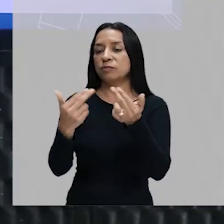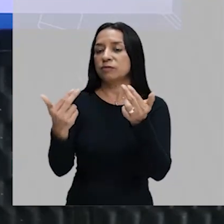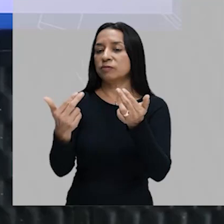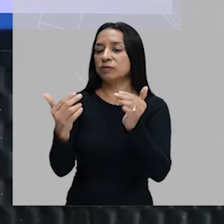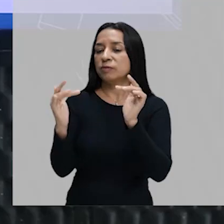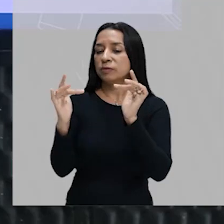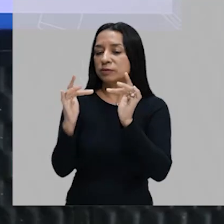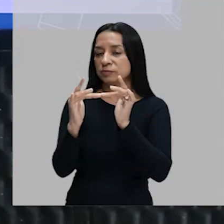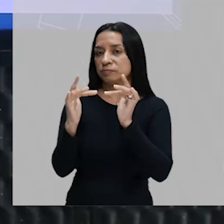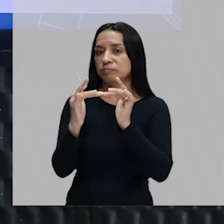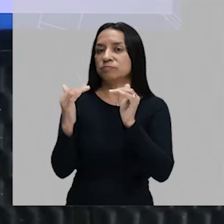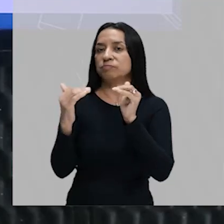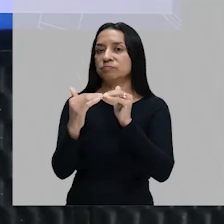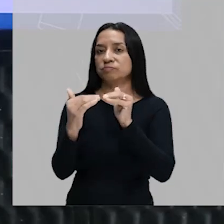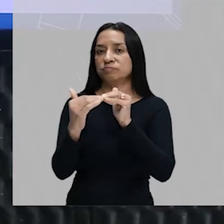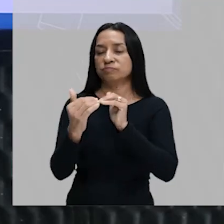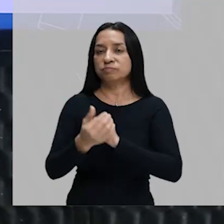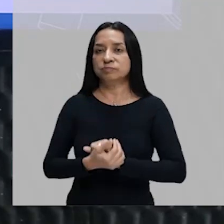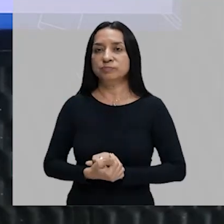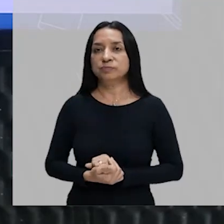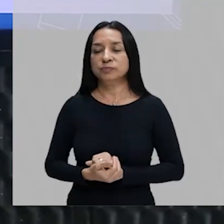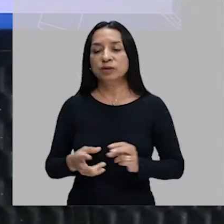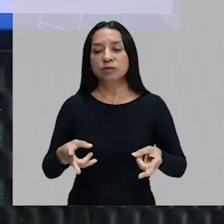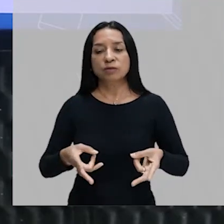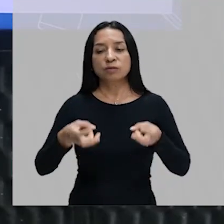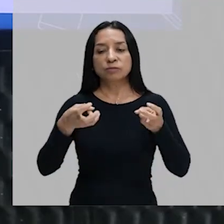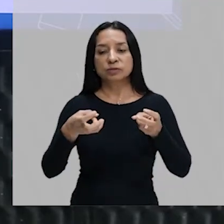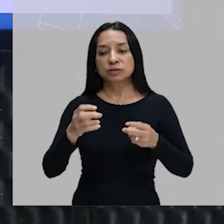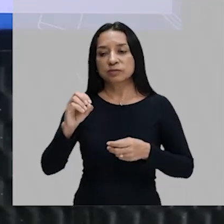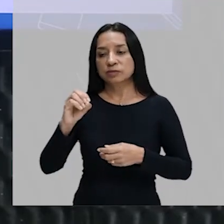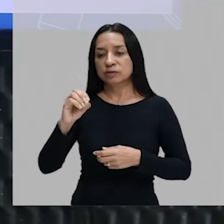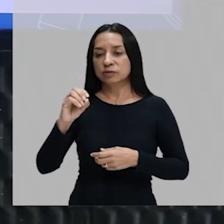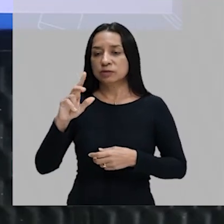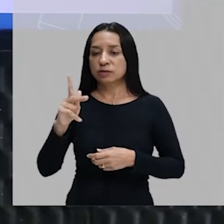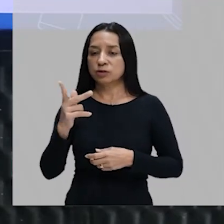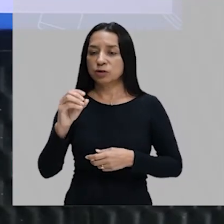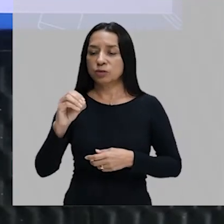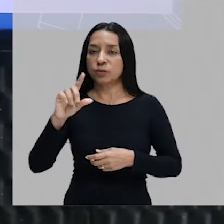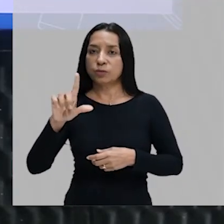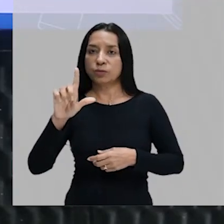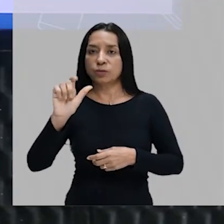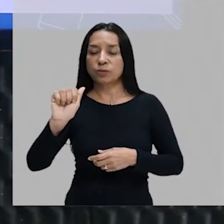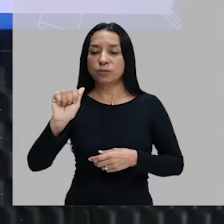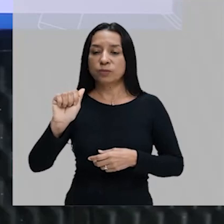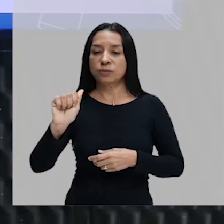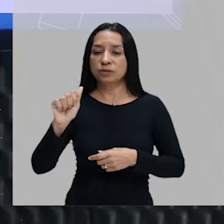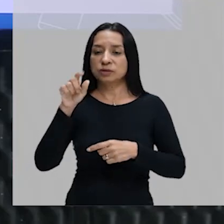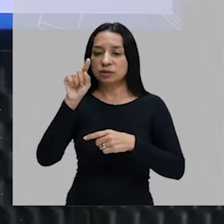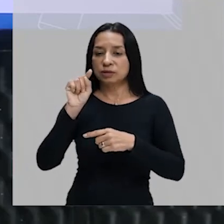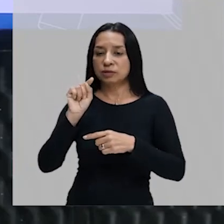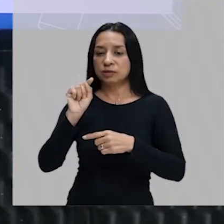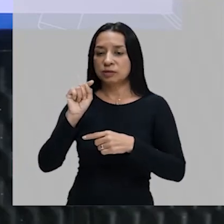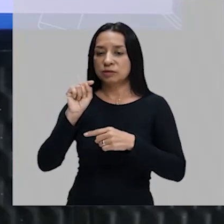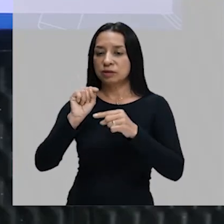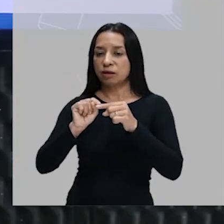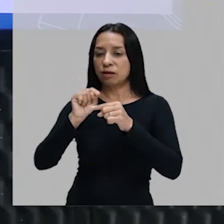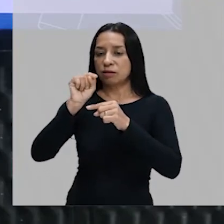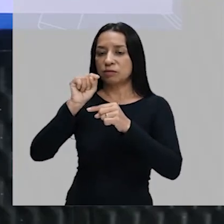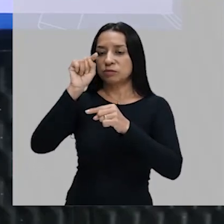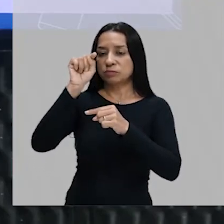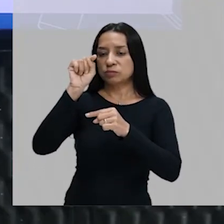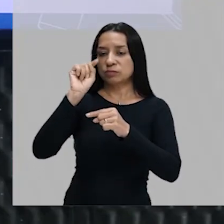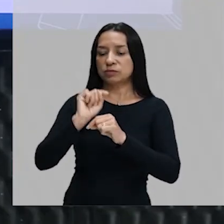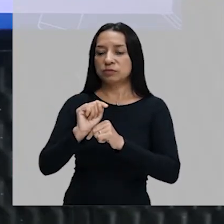íntima, tá? Observem que olá está entre exclamações e que